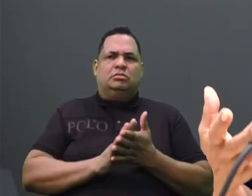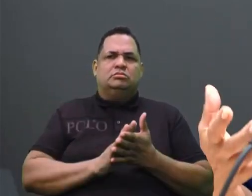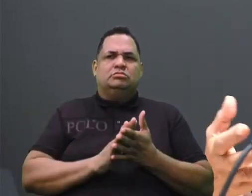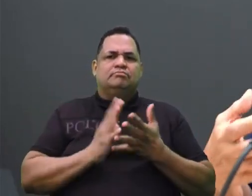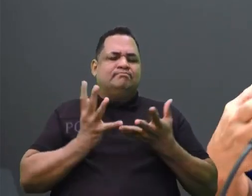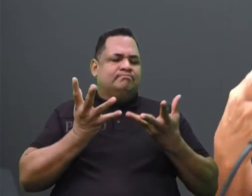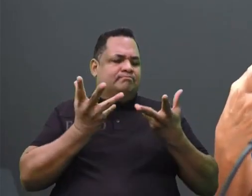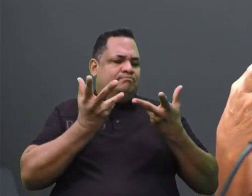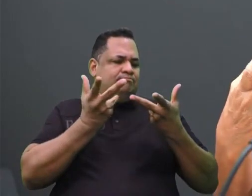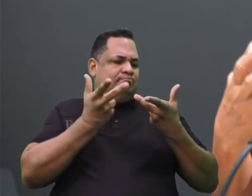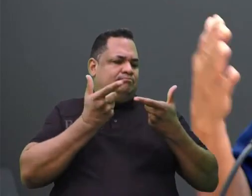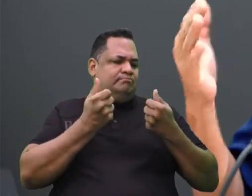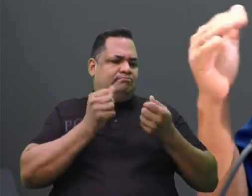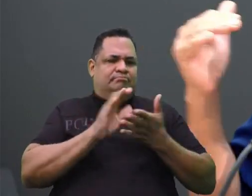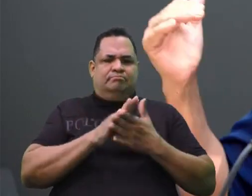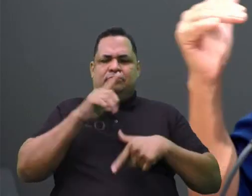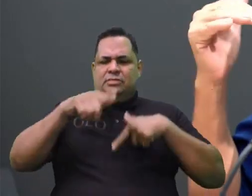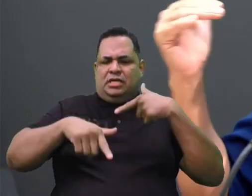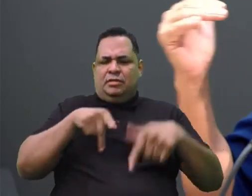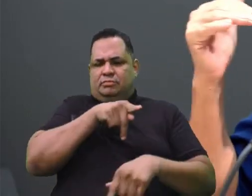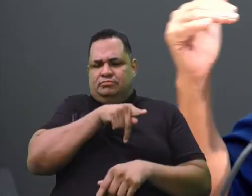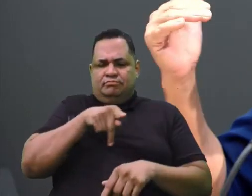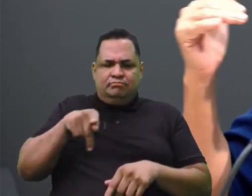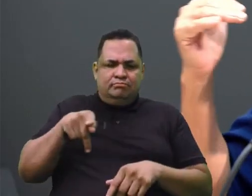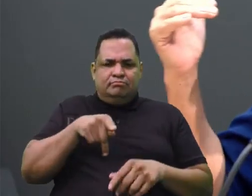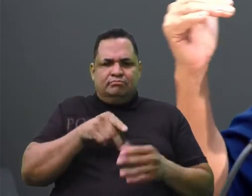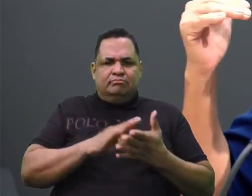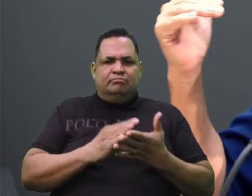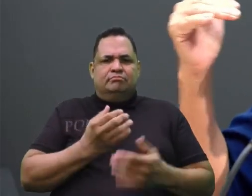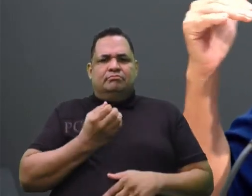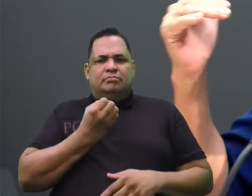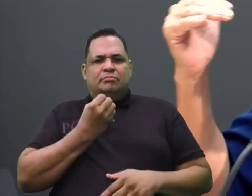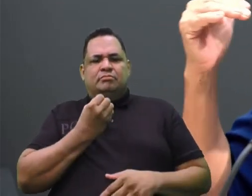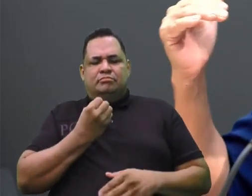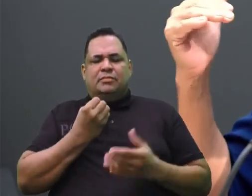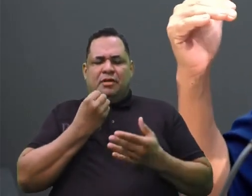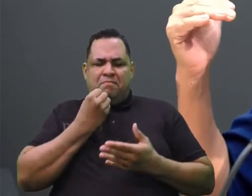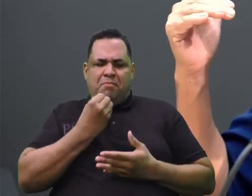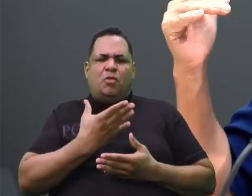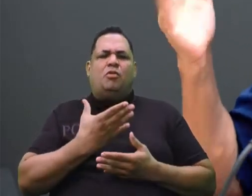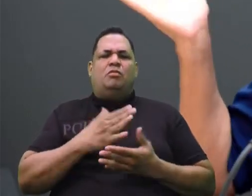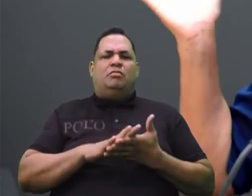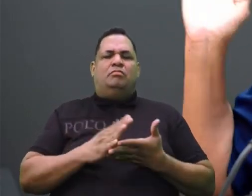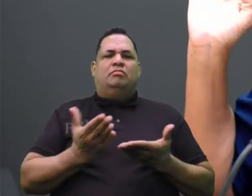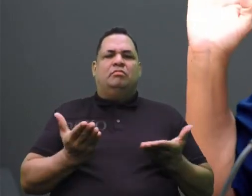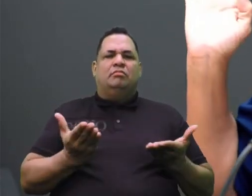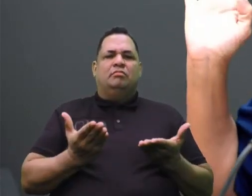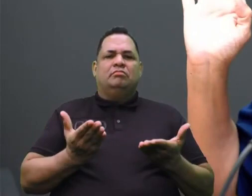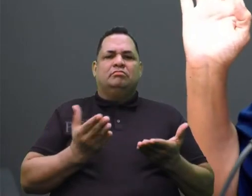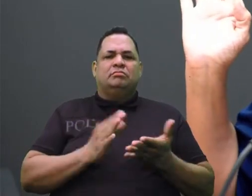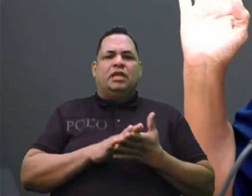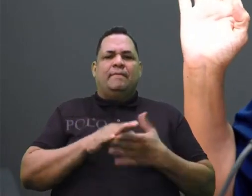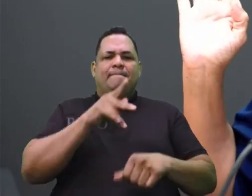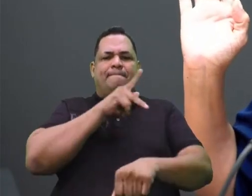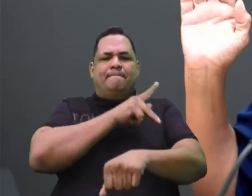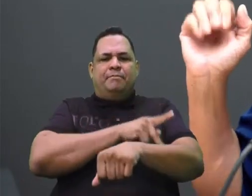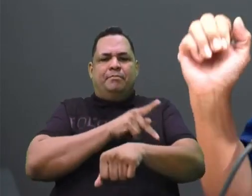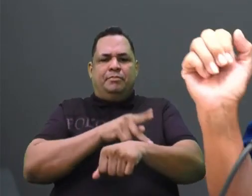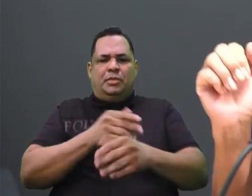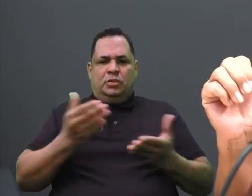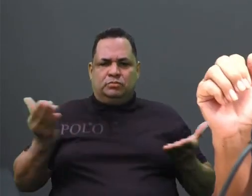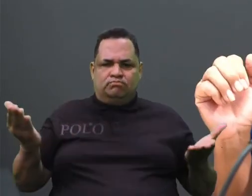fazer o magistério, era compatível, fazendo uma comparação, uma pedagogia